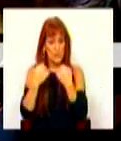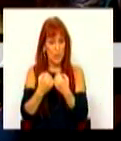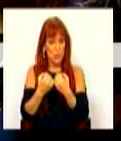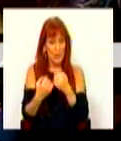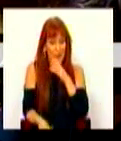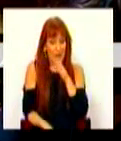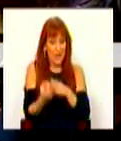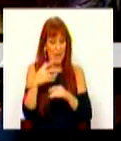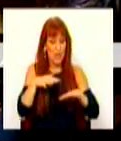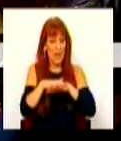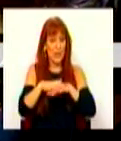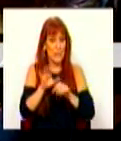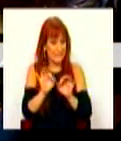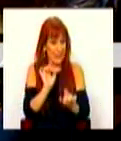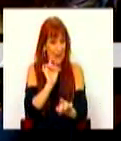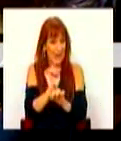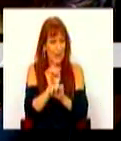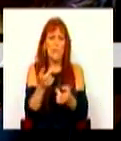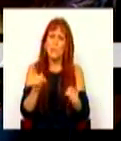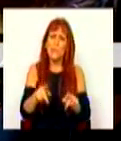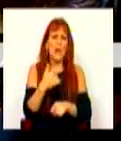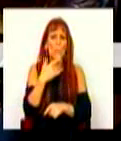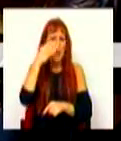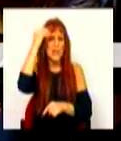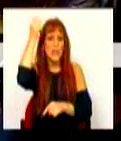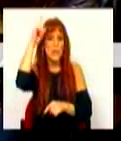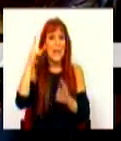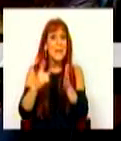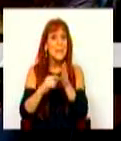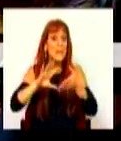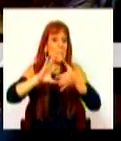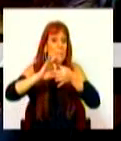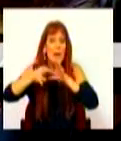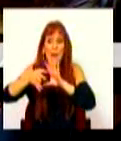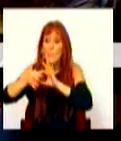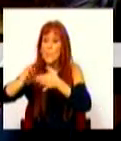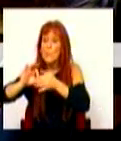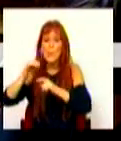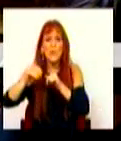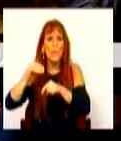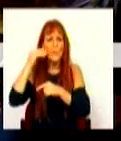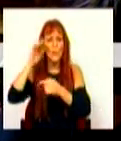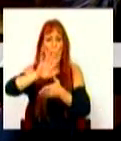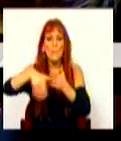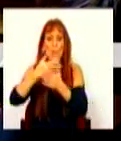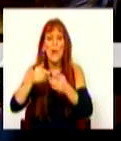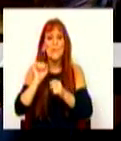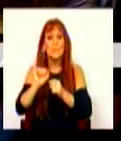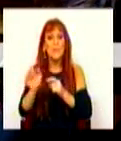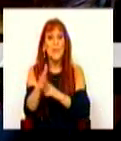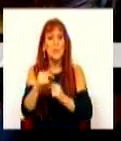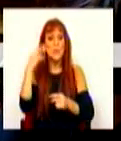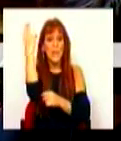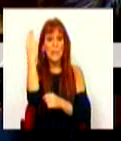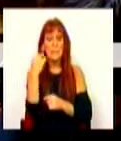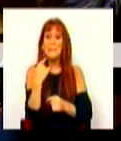A criação de uma rede desta natureza também não pode esquecer a necessária articulação com o futuro Plano Nacional das Artes